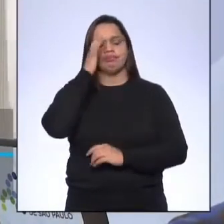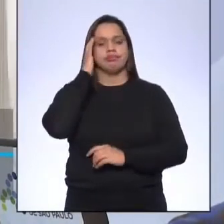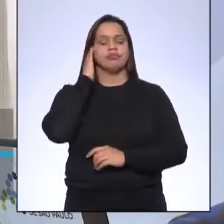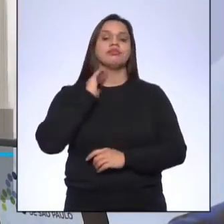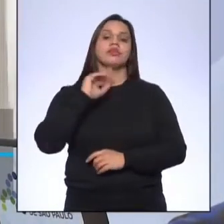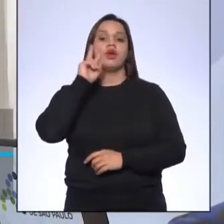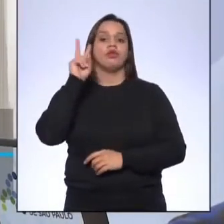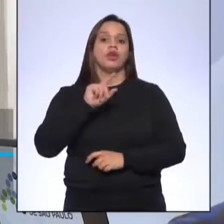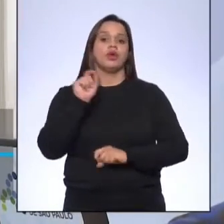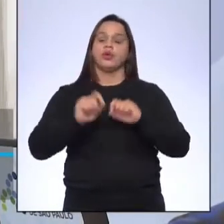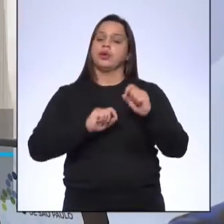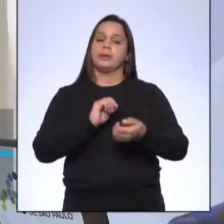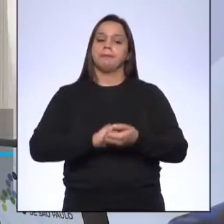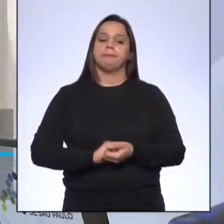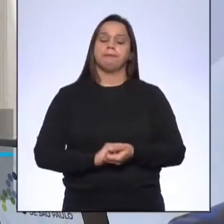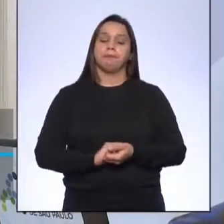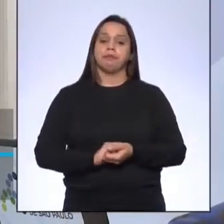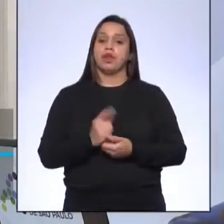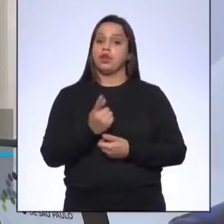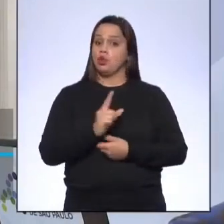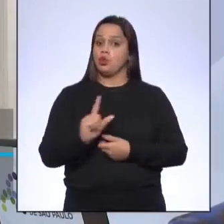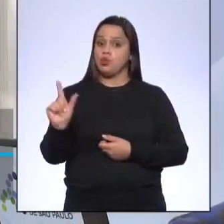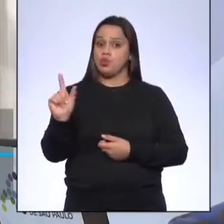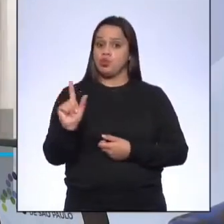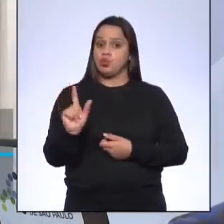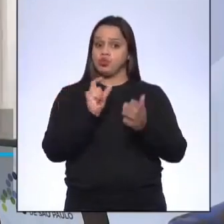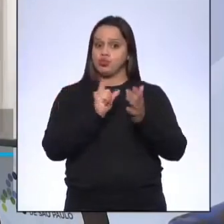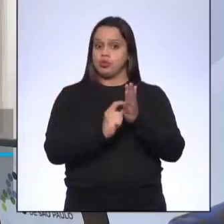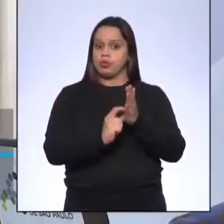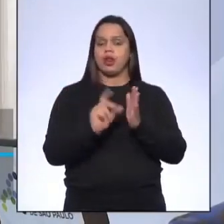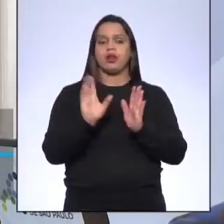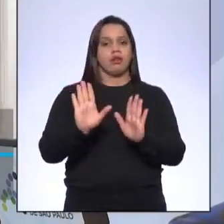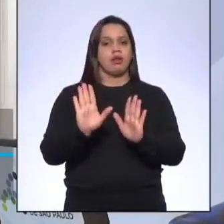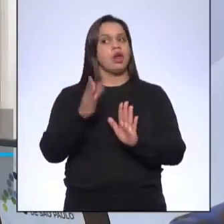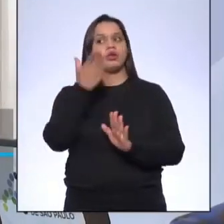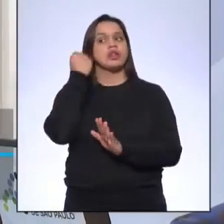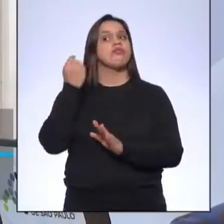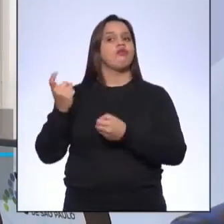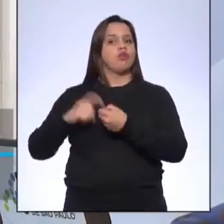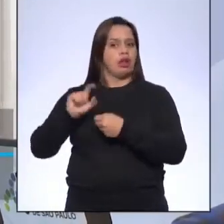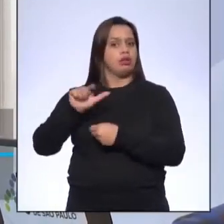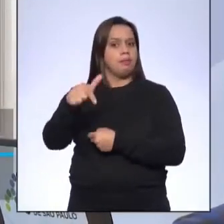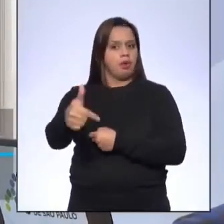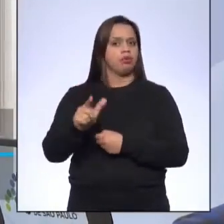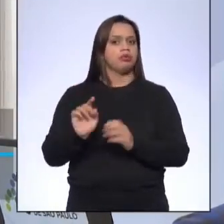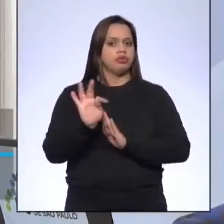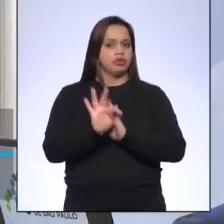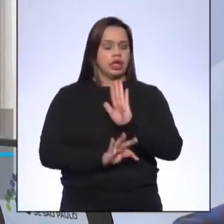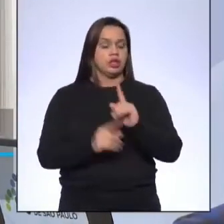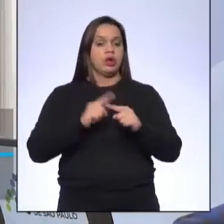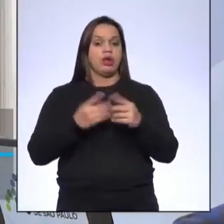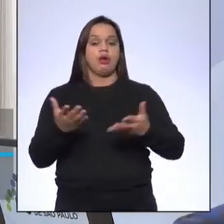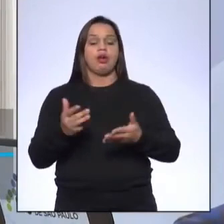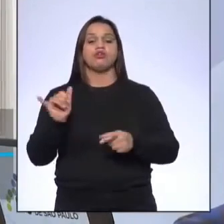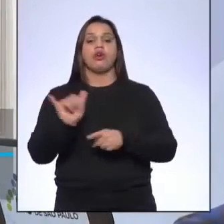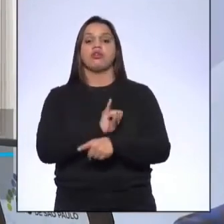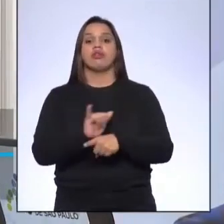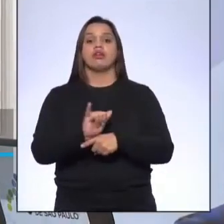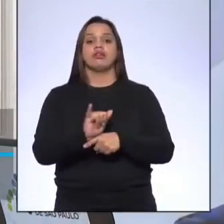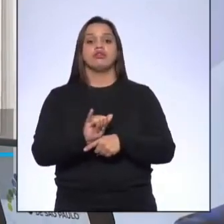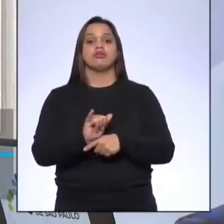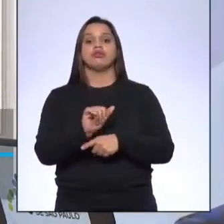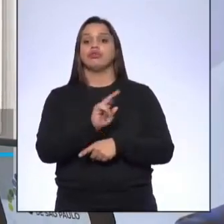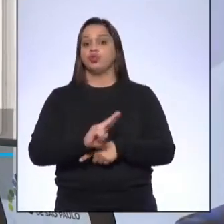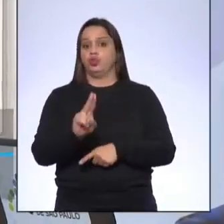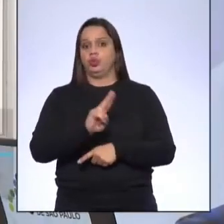tenho? Nós vamos voltar no texto, eu não esqueci, não. Eu quero só que vocês apliquem as estratégias de leitura.